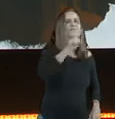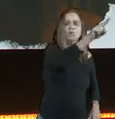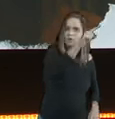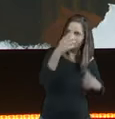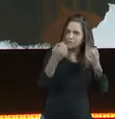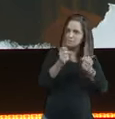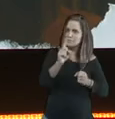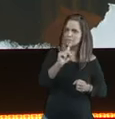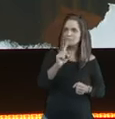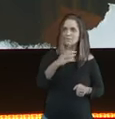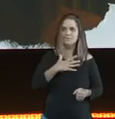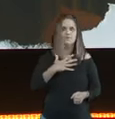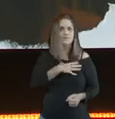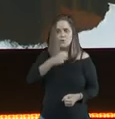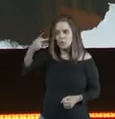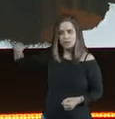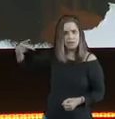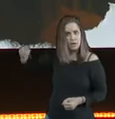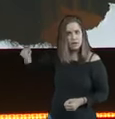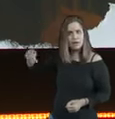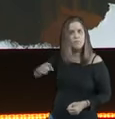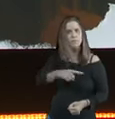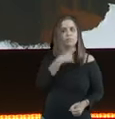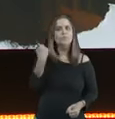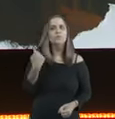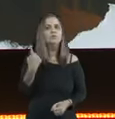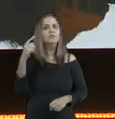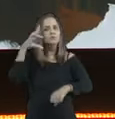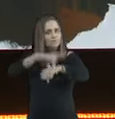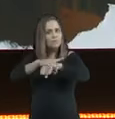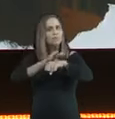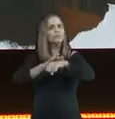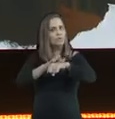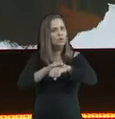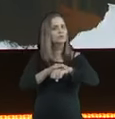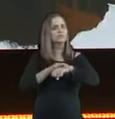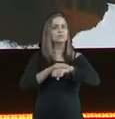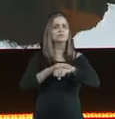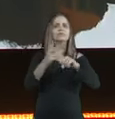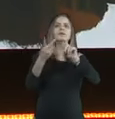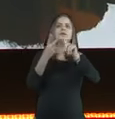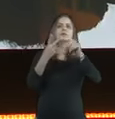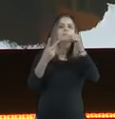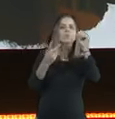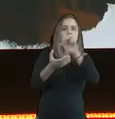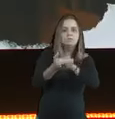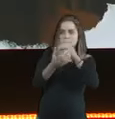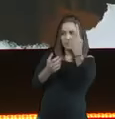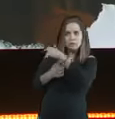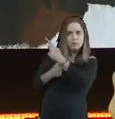Aí você fala assim: ele voltou, voltou não. Aí a mulher dele teve problema neurológico, psiquiátrico, porque viu o filho morrer.